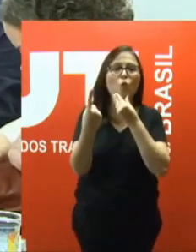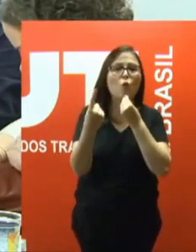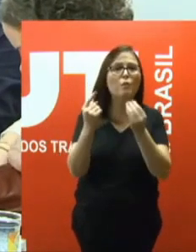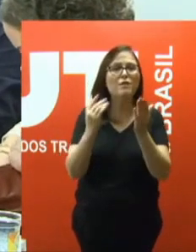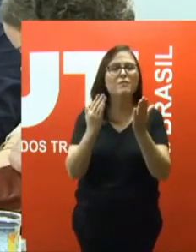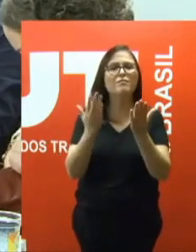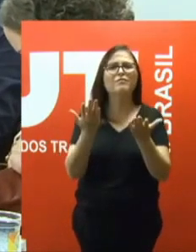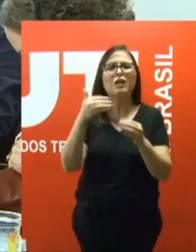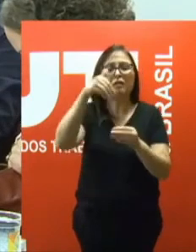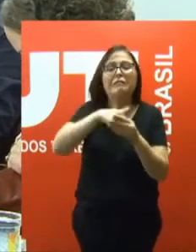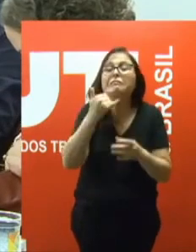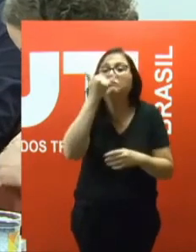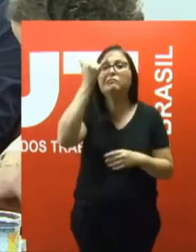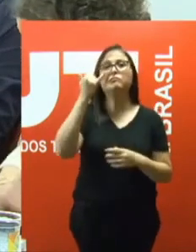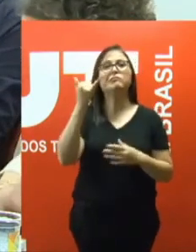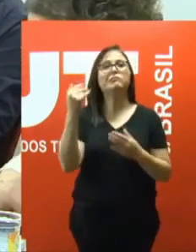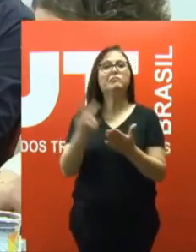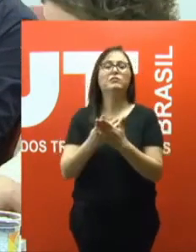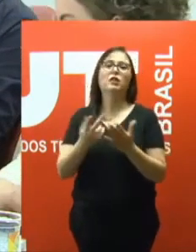Então,